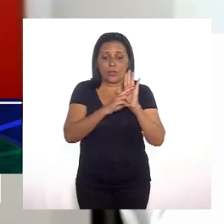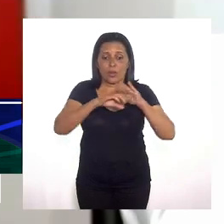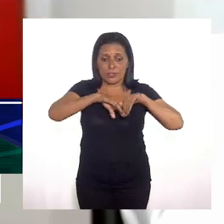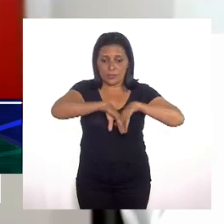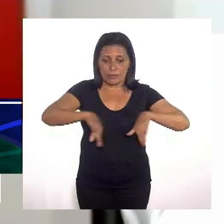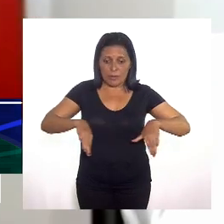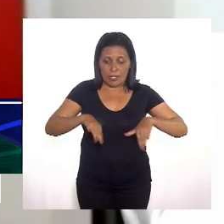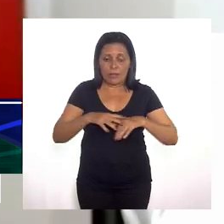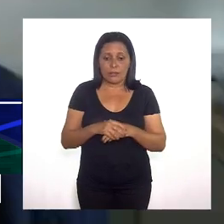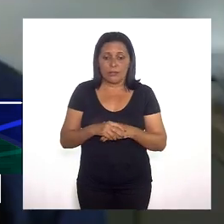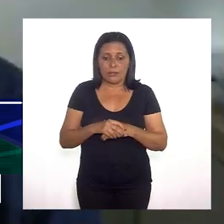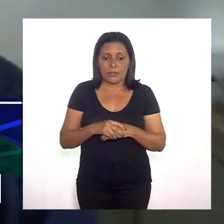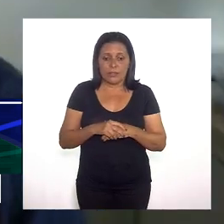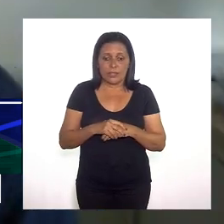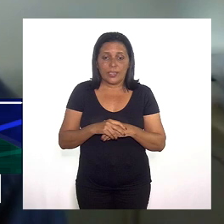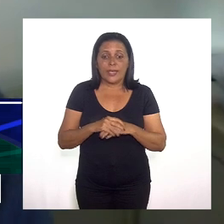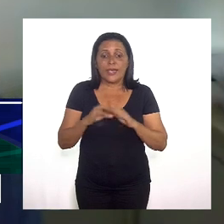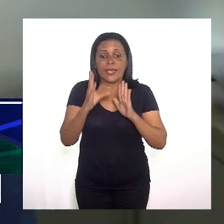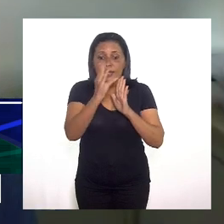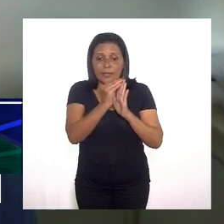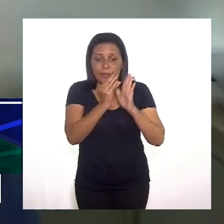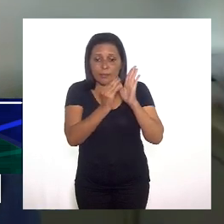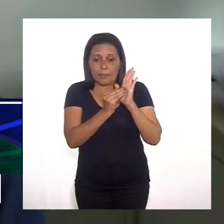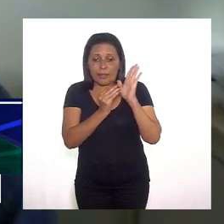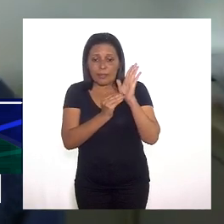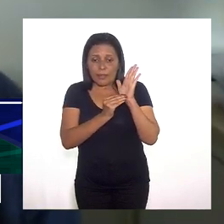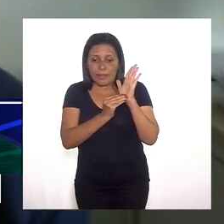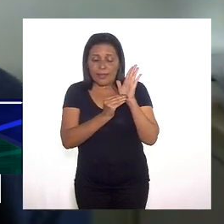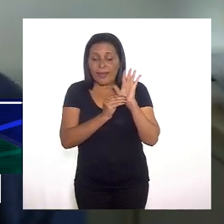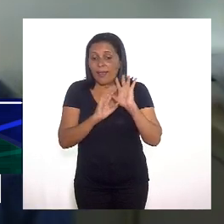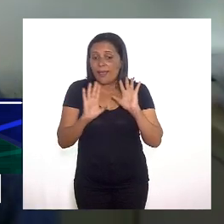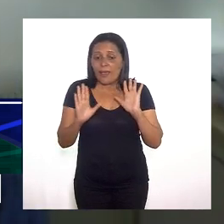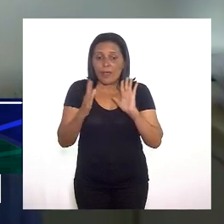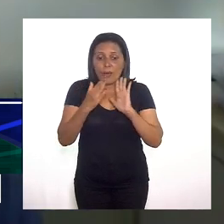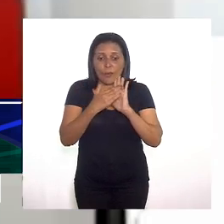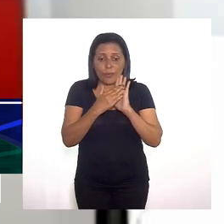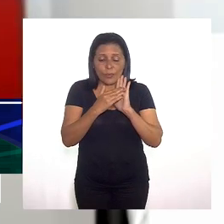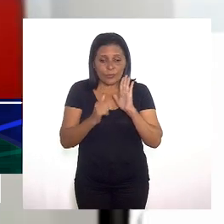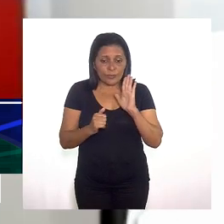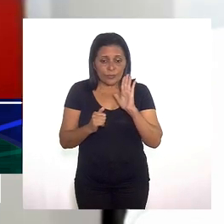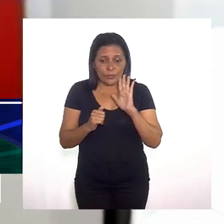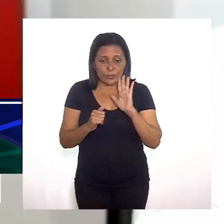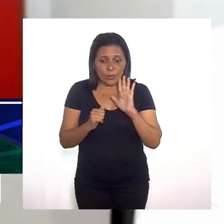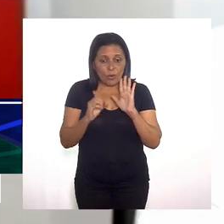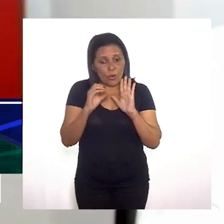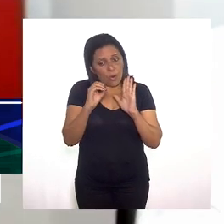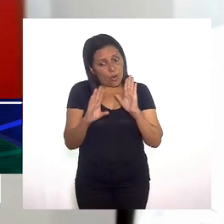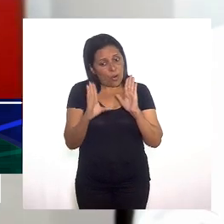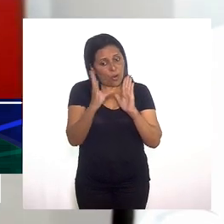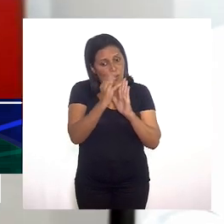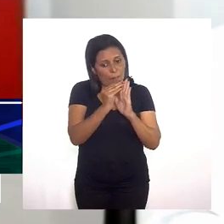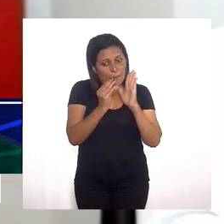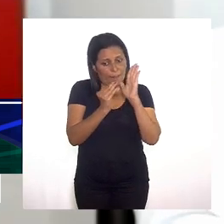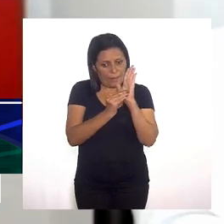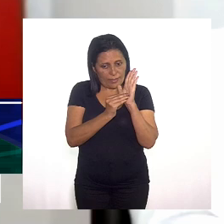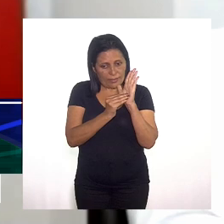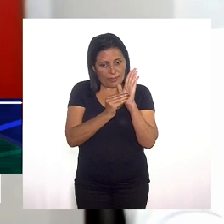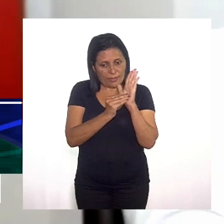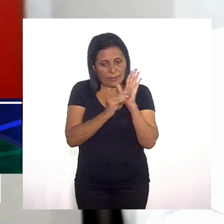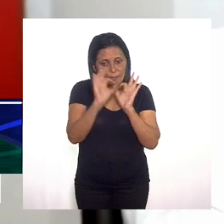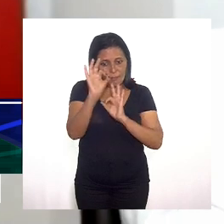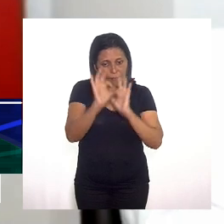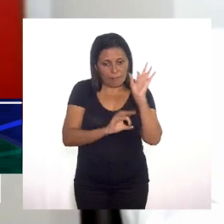separada. Não. Eu não estou tirando... Ou emenda ao